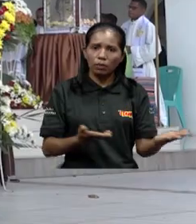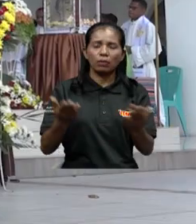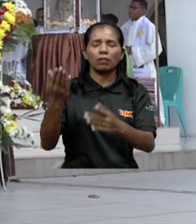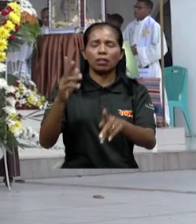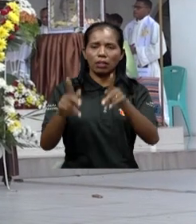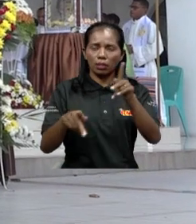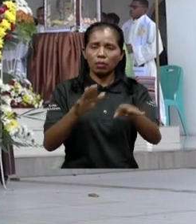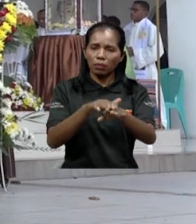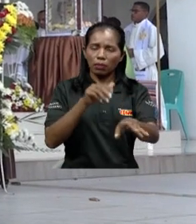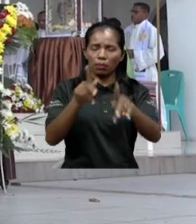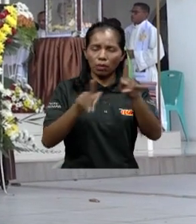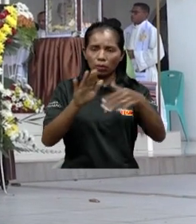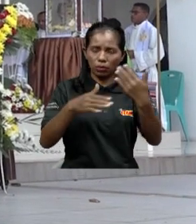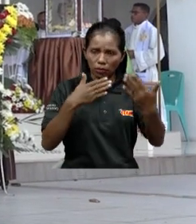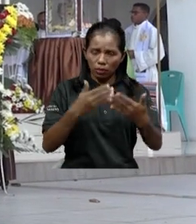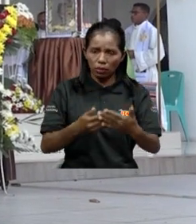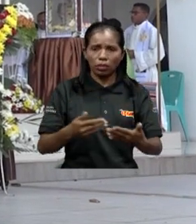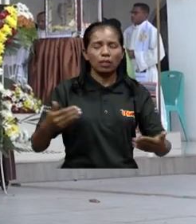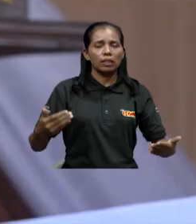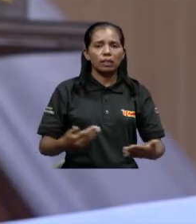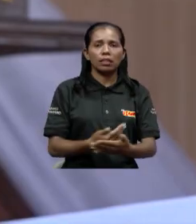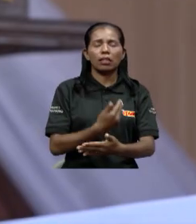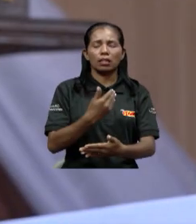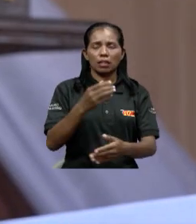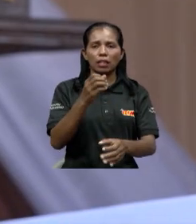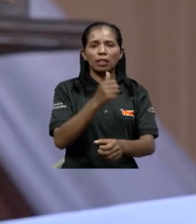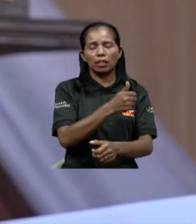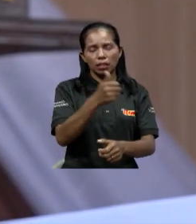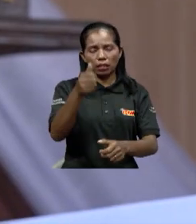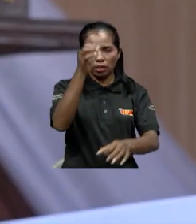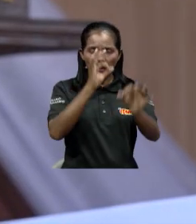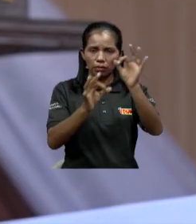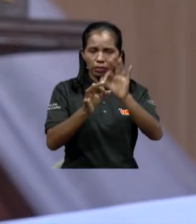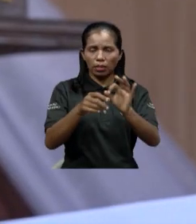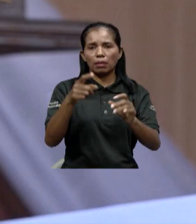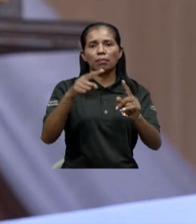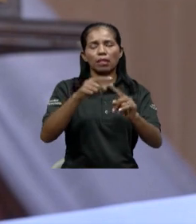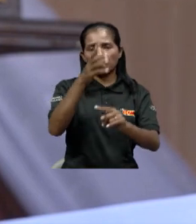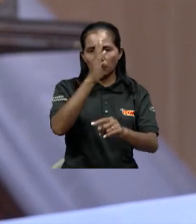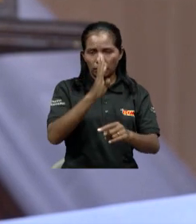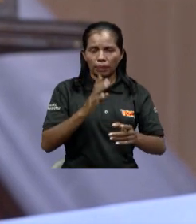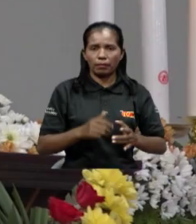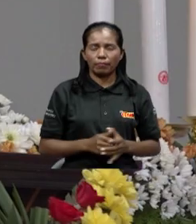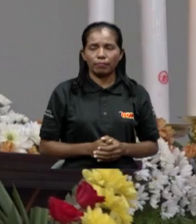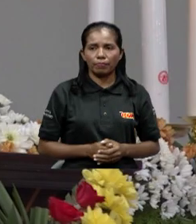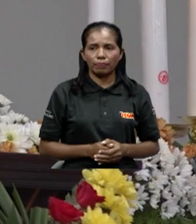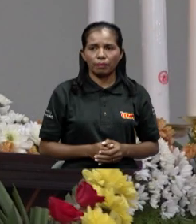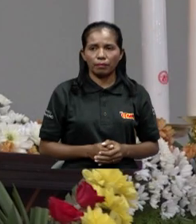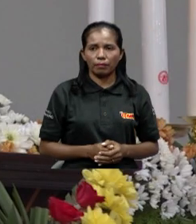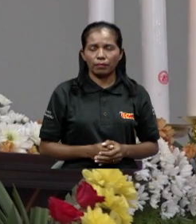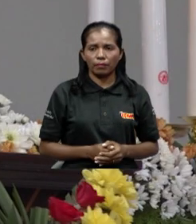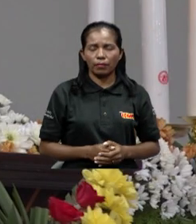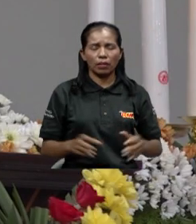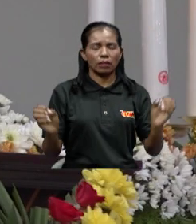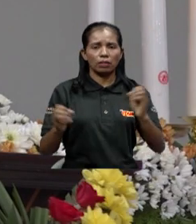atu hafon hika sarani de kide ke fier ba maromak masim la os det at